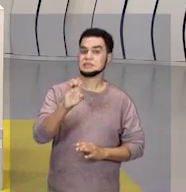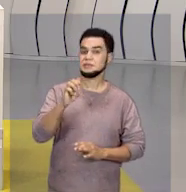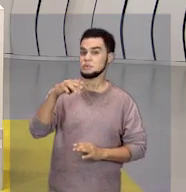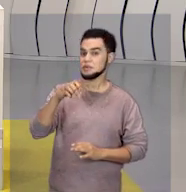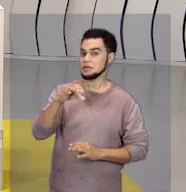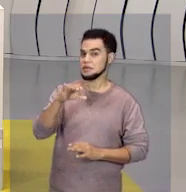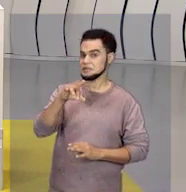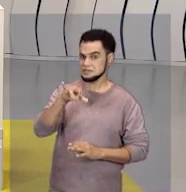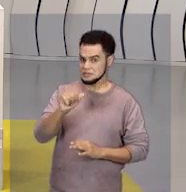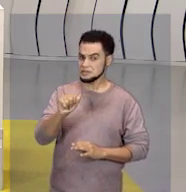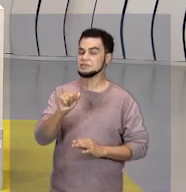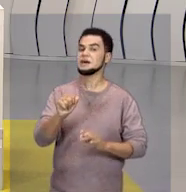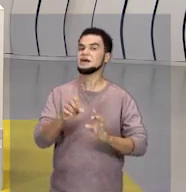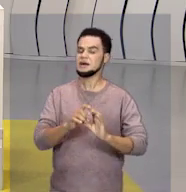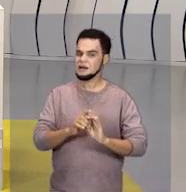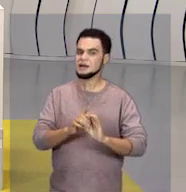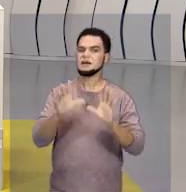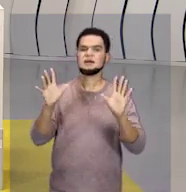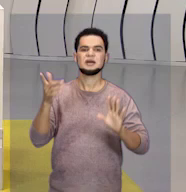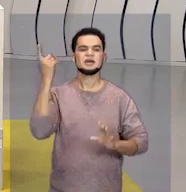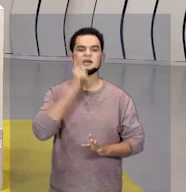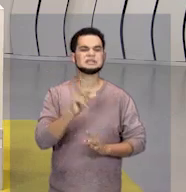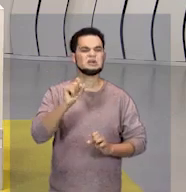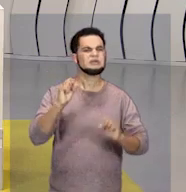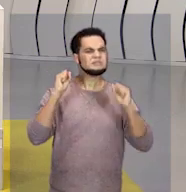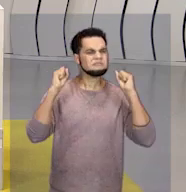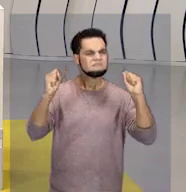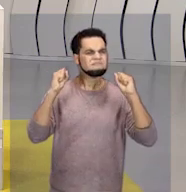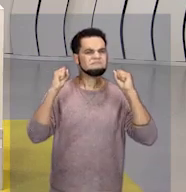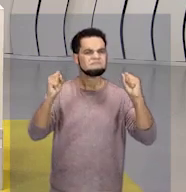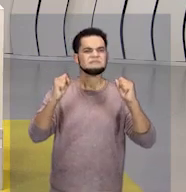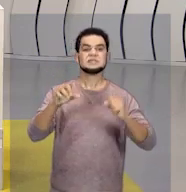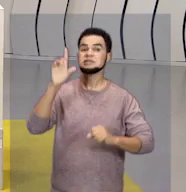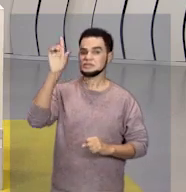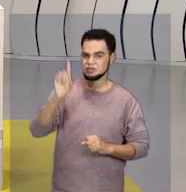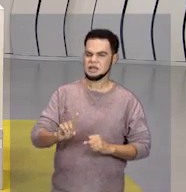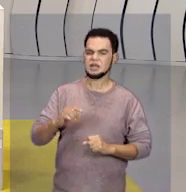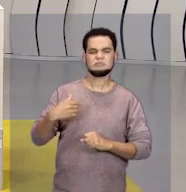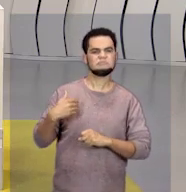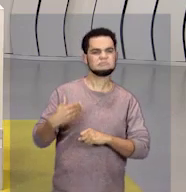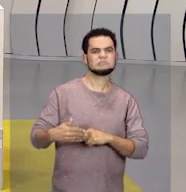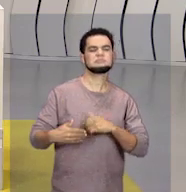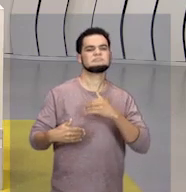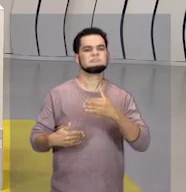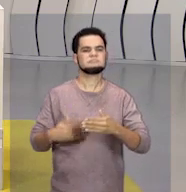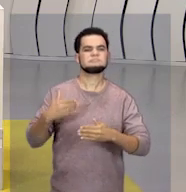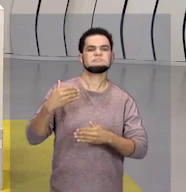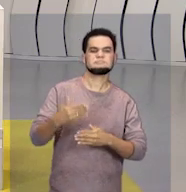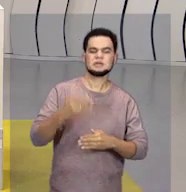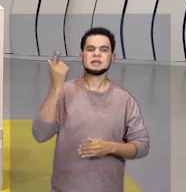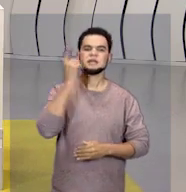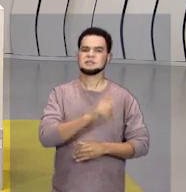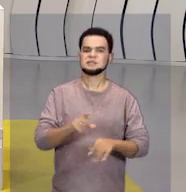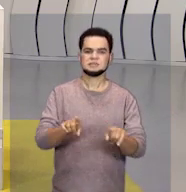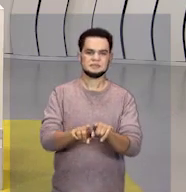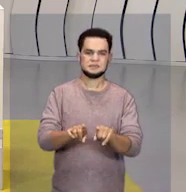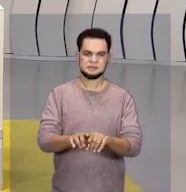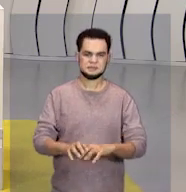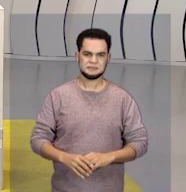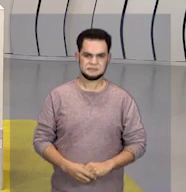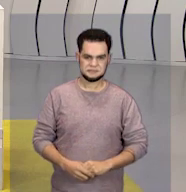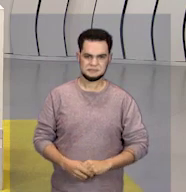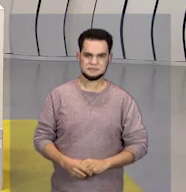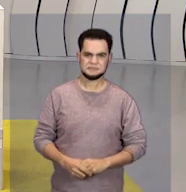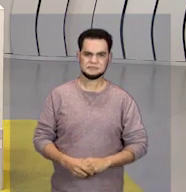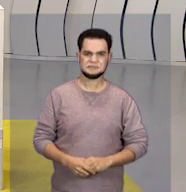eles conseguem fazer o quê? Reivindicar que esses direitos efetivamente os atinjam também.